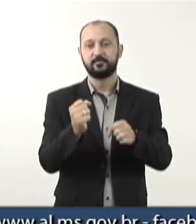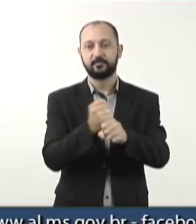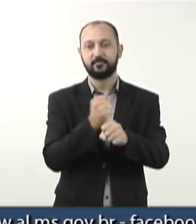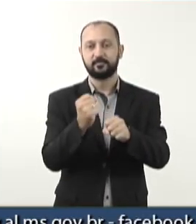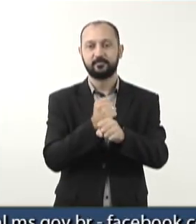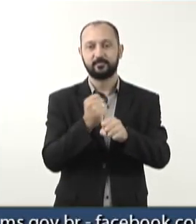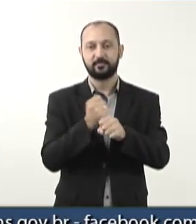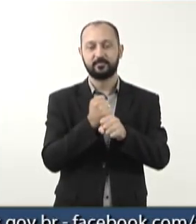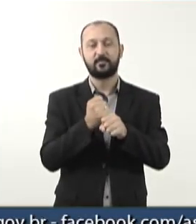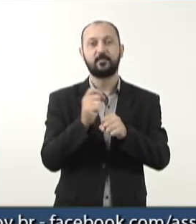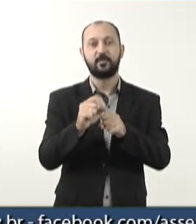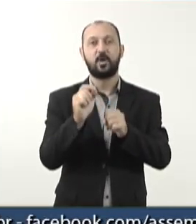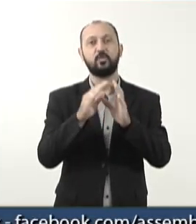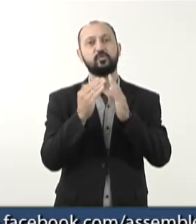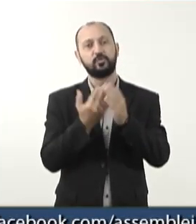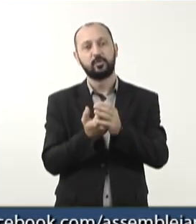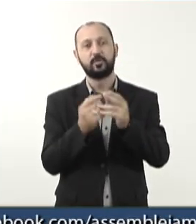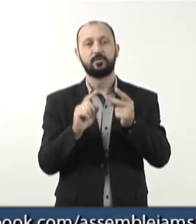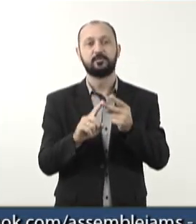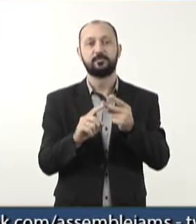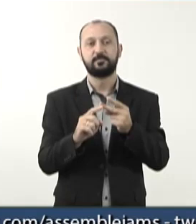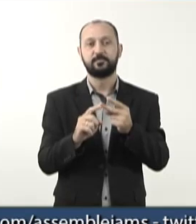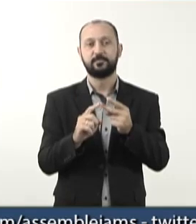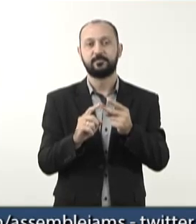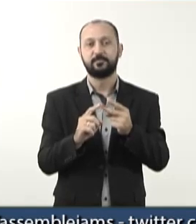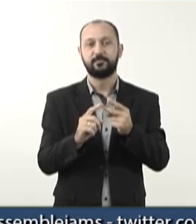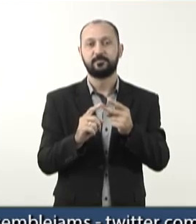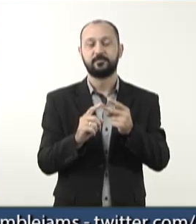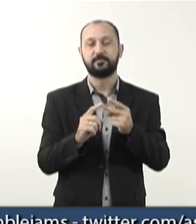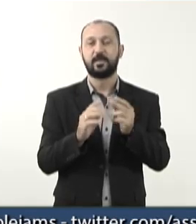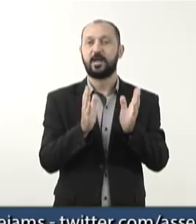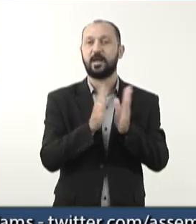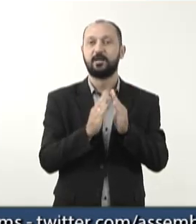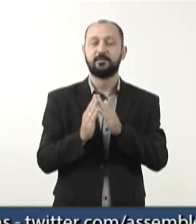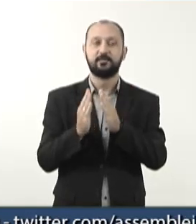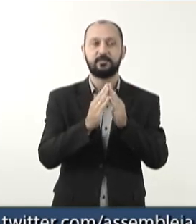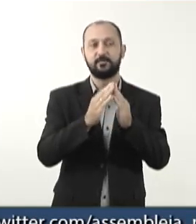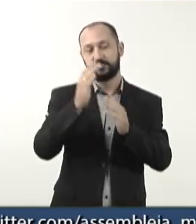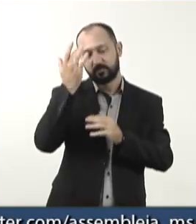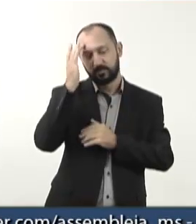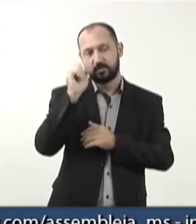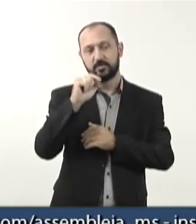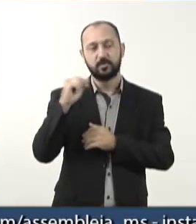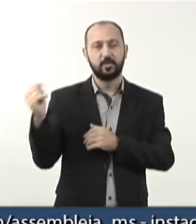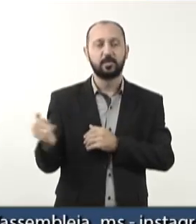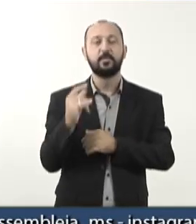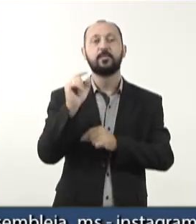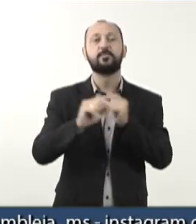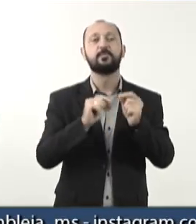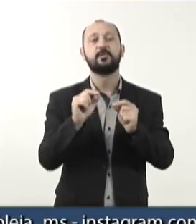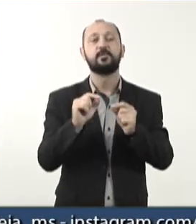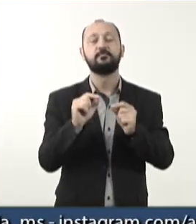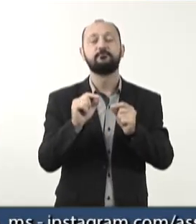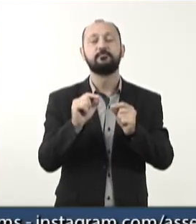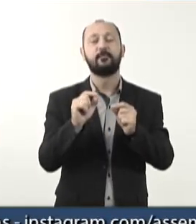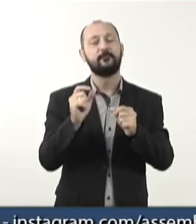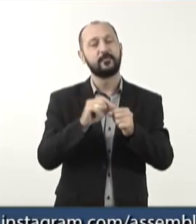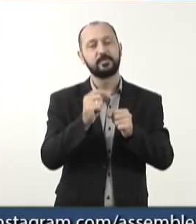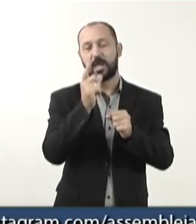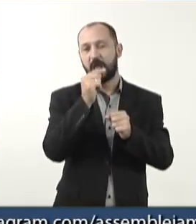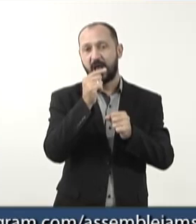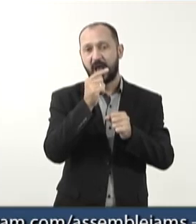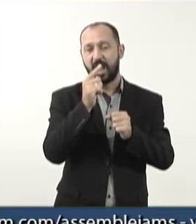construir escola, certo? Casa, eu acho que o mais importante é levar